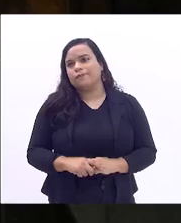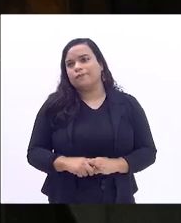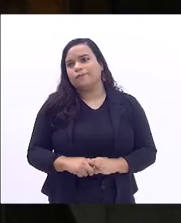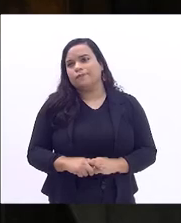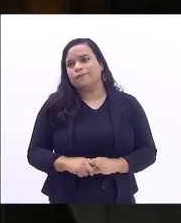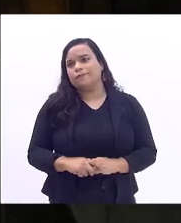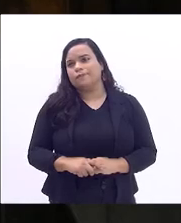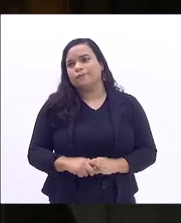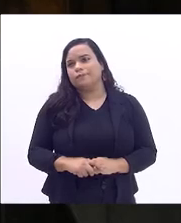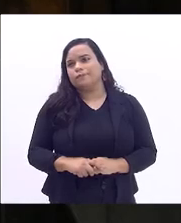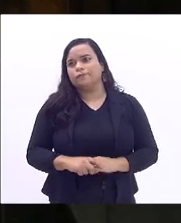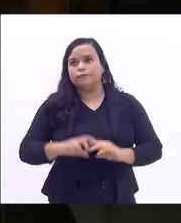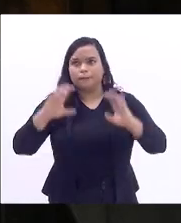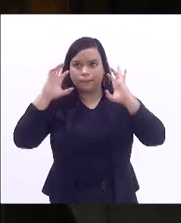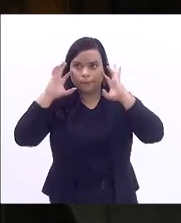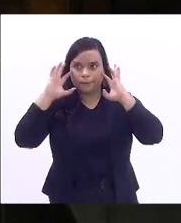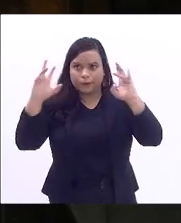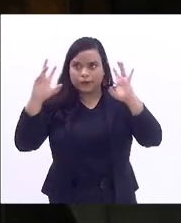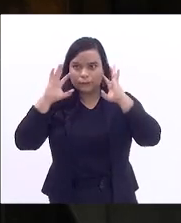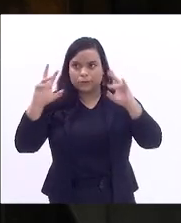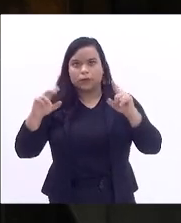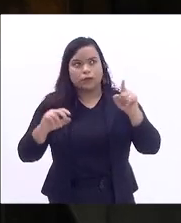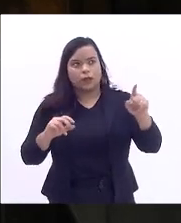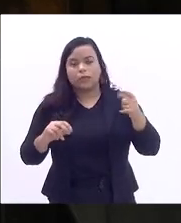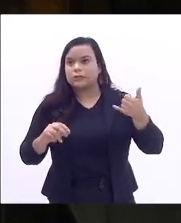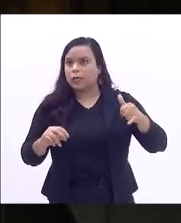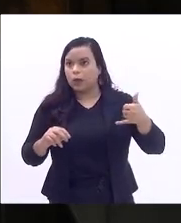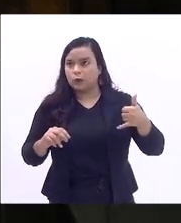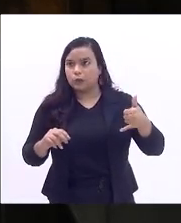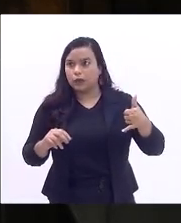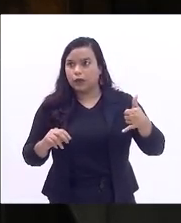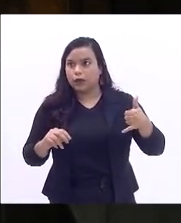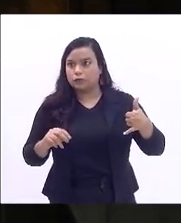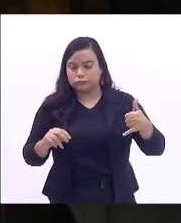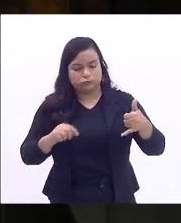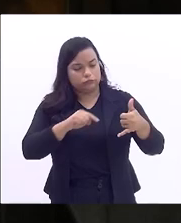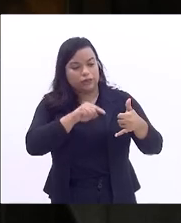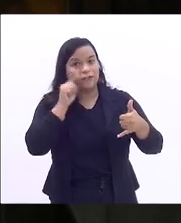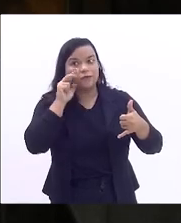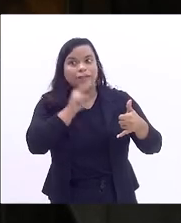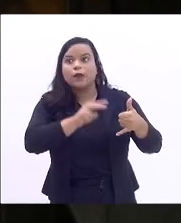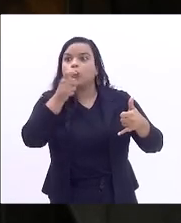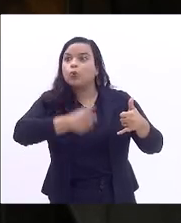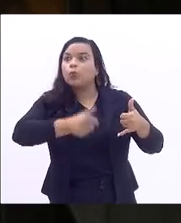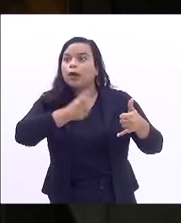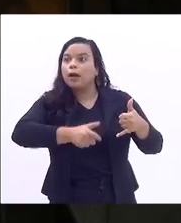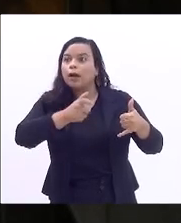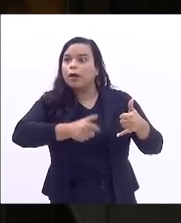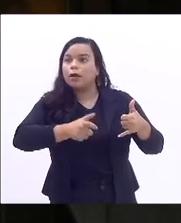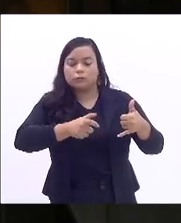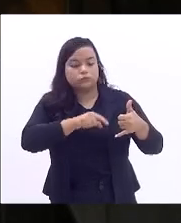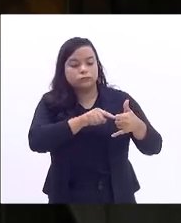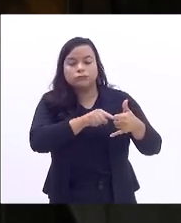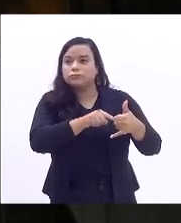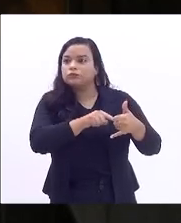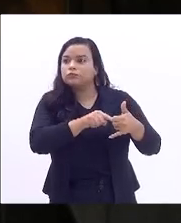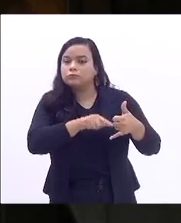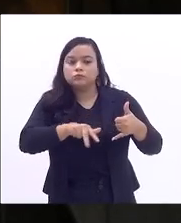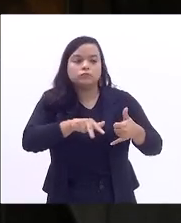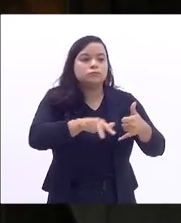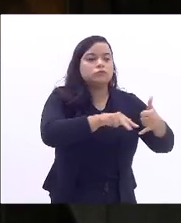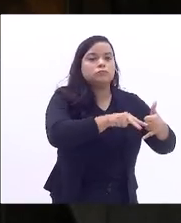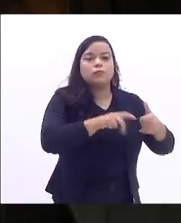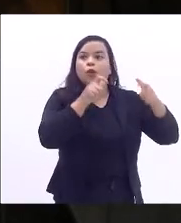da da empresa dos celulares o local que a pessoa estava Deputado waldeck só isso já